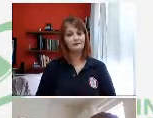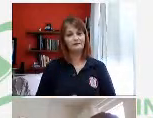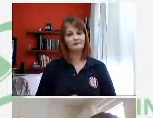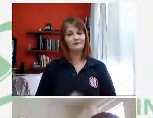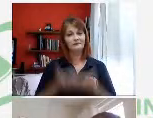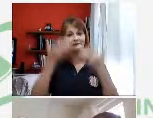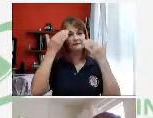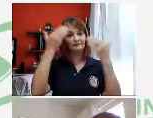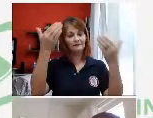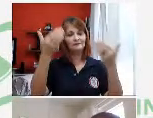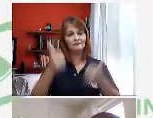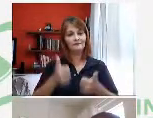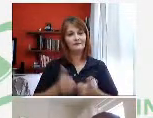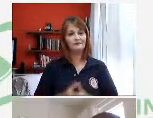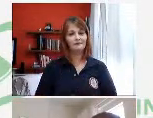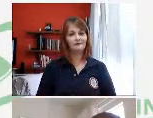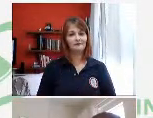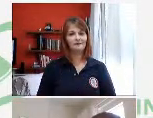Valeu.